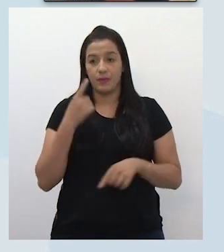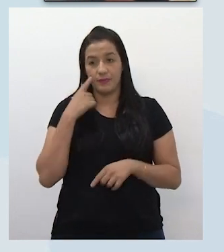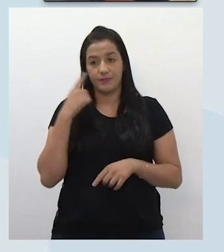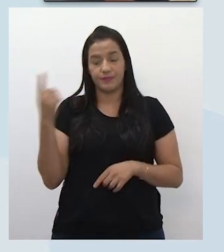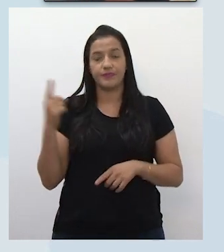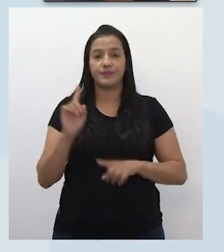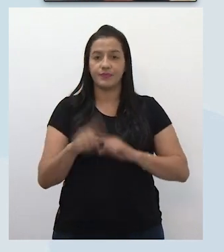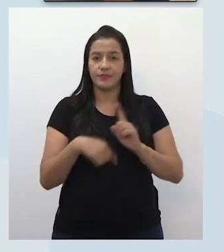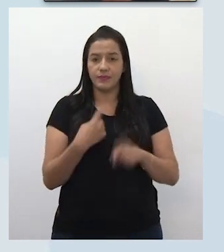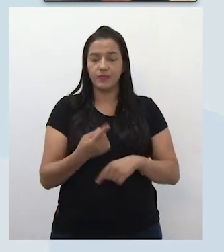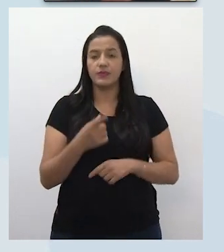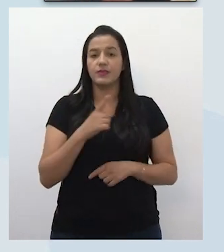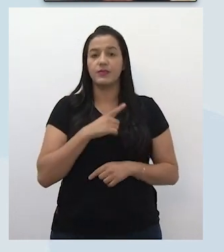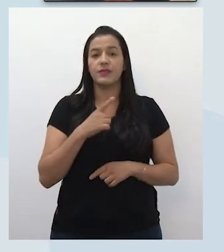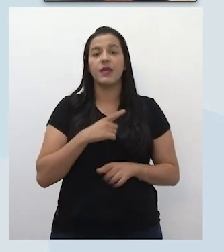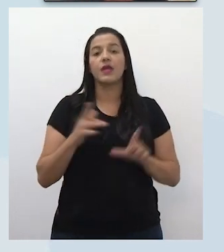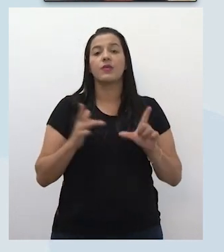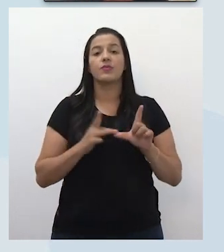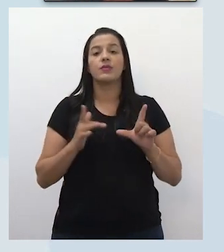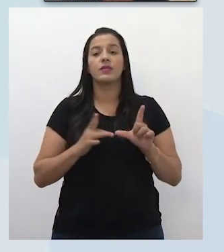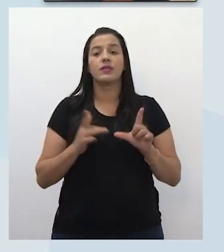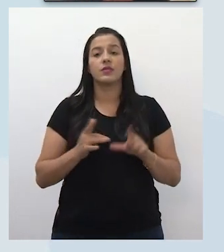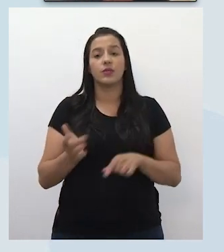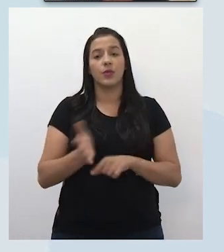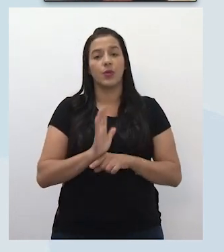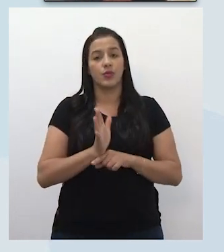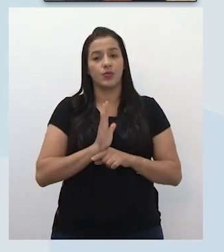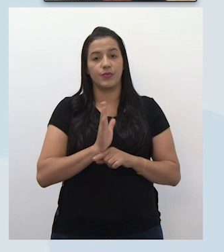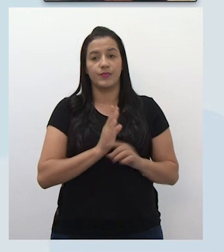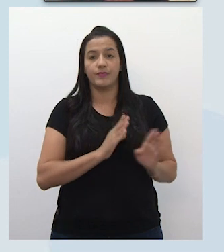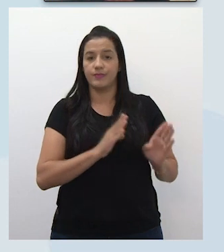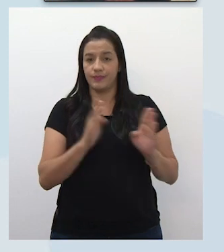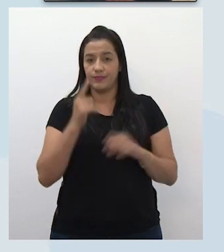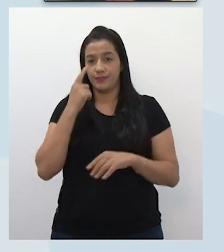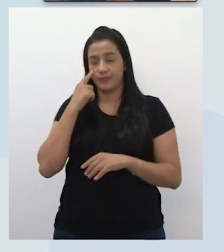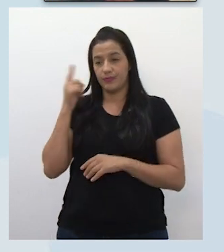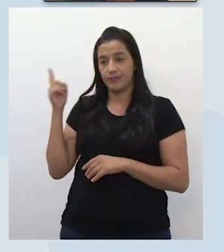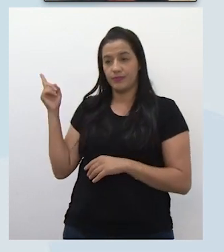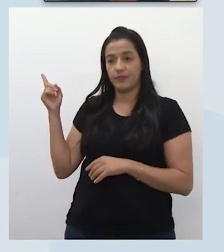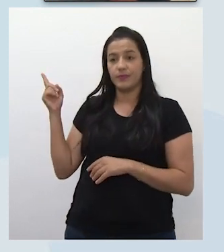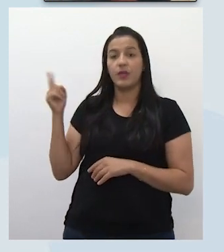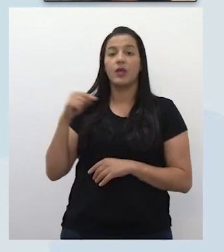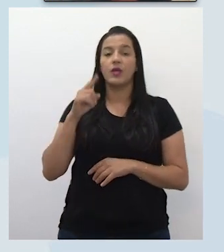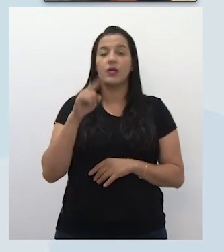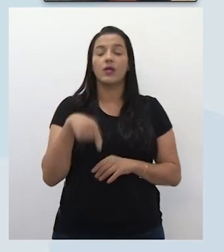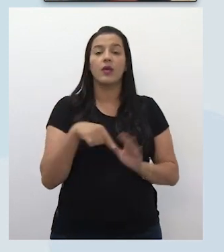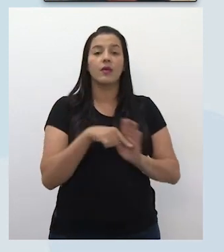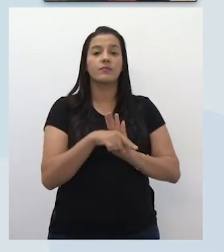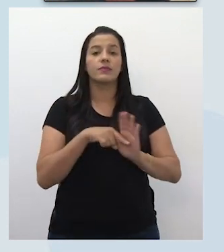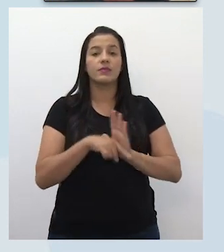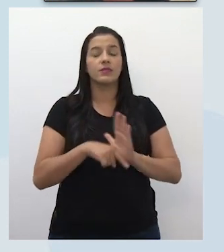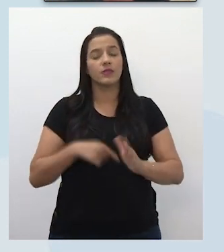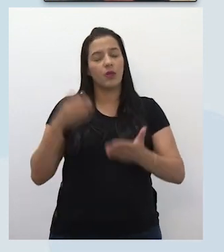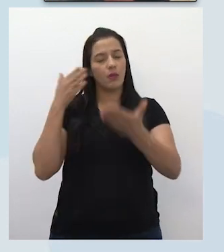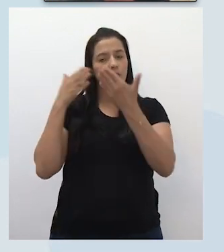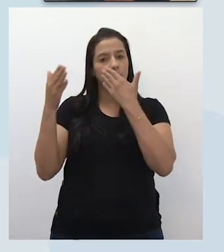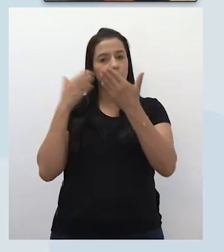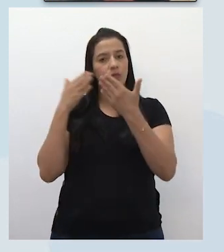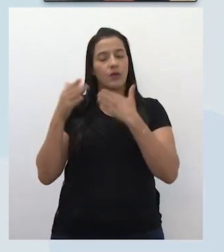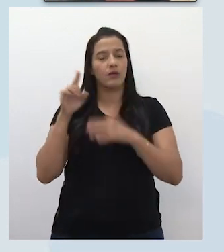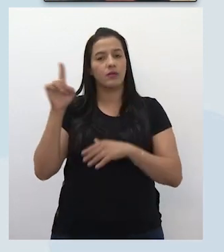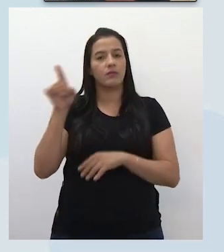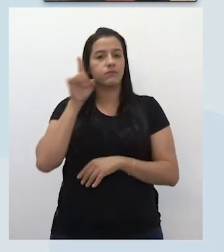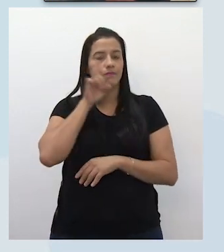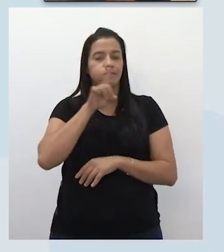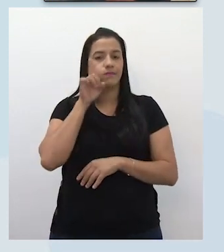a esse material, o link de um videozinho muito interessante que relata a pesquisa, né, de uma psicóloga americana,